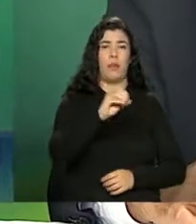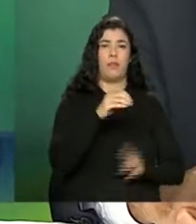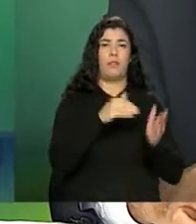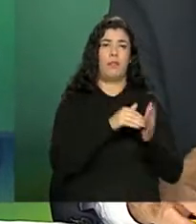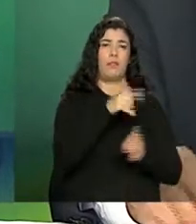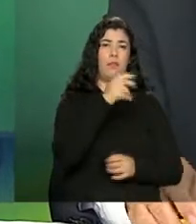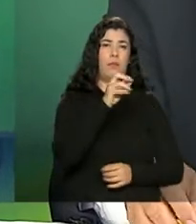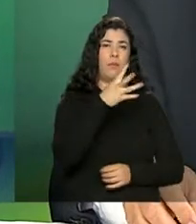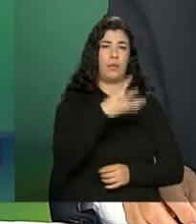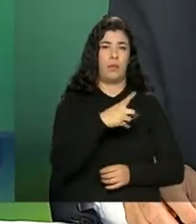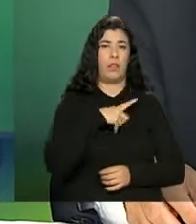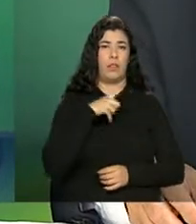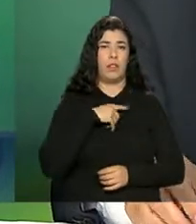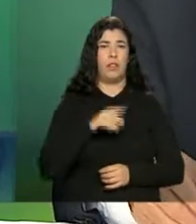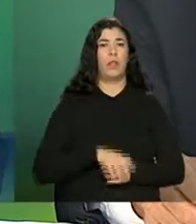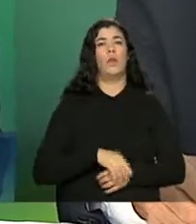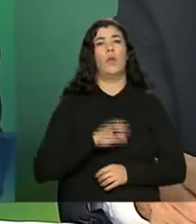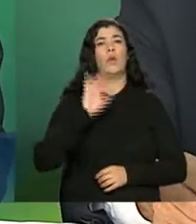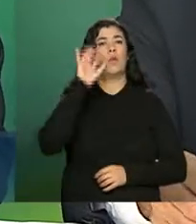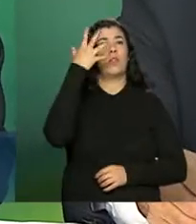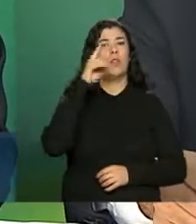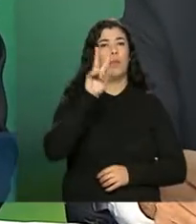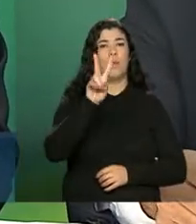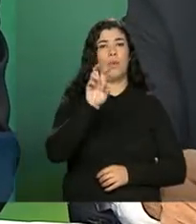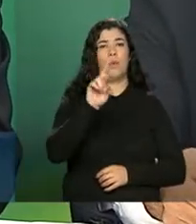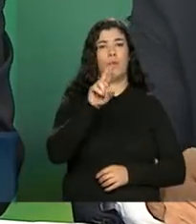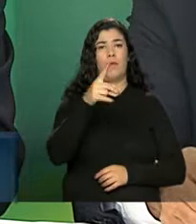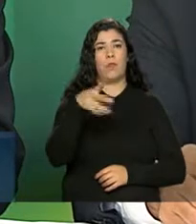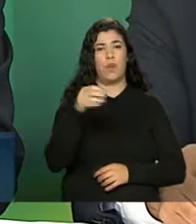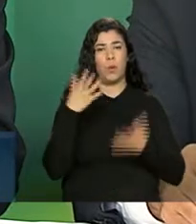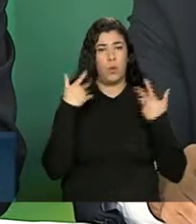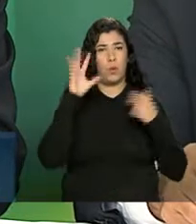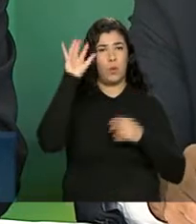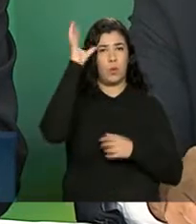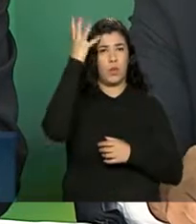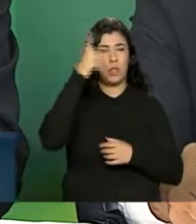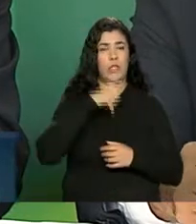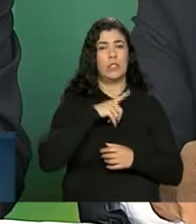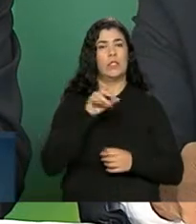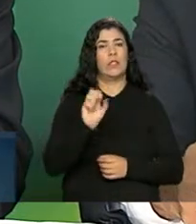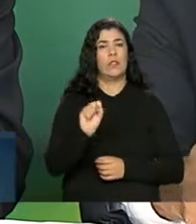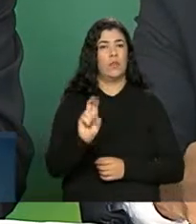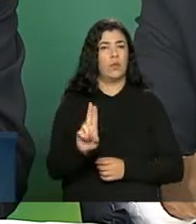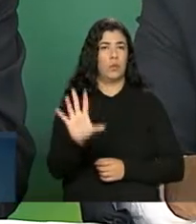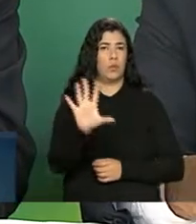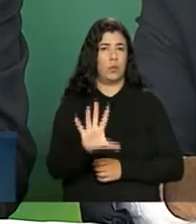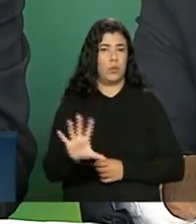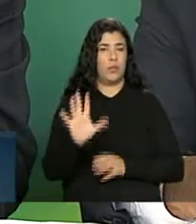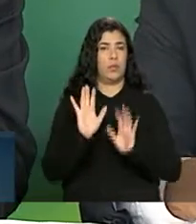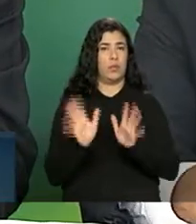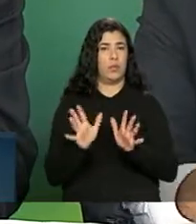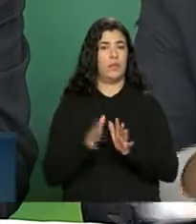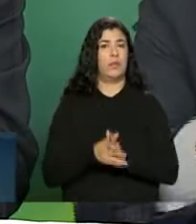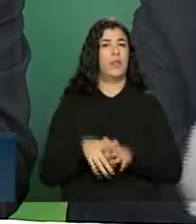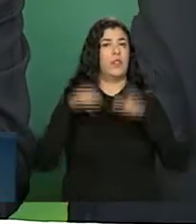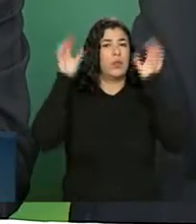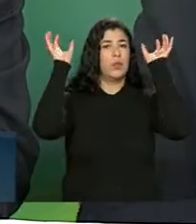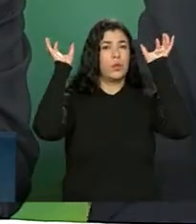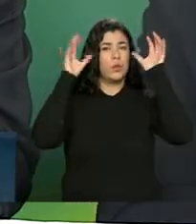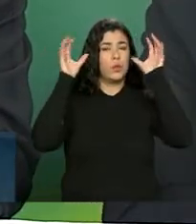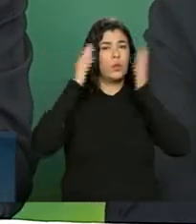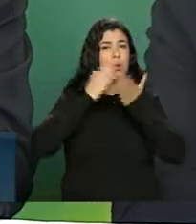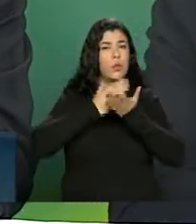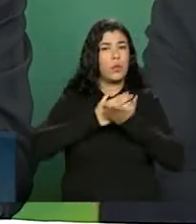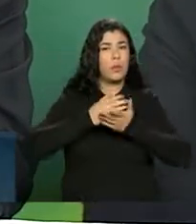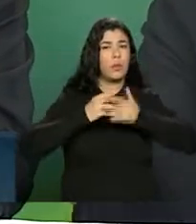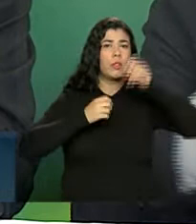verão mais seco do que a no registro histórico do sudeste eu estou em seu quadro do sudeste as chuvas estão entrando então